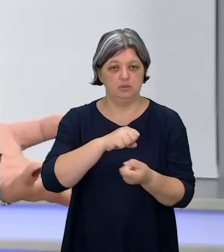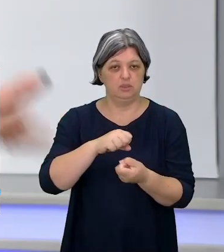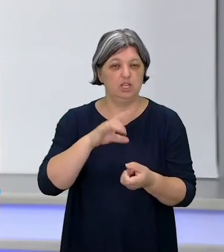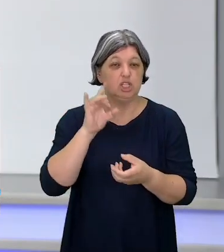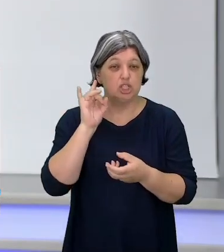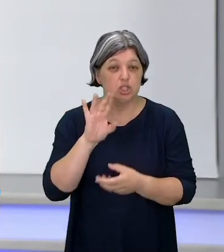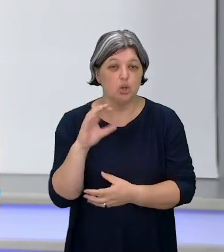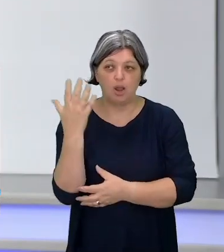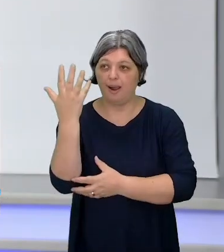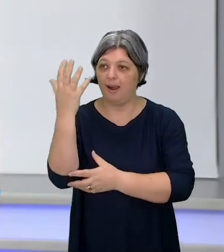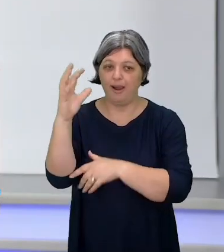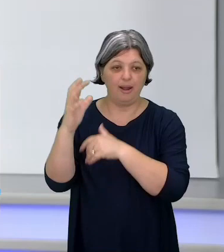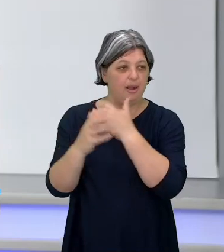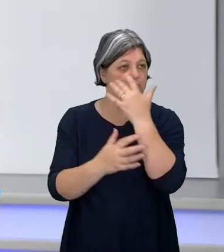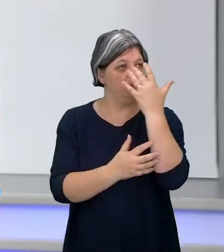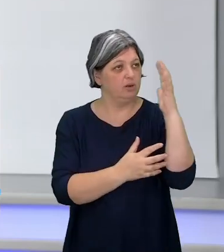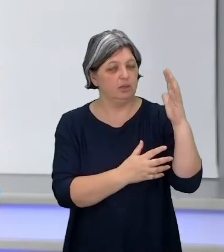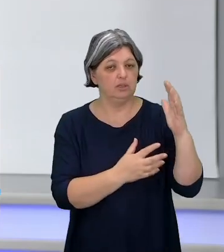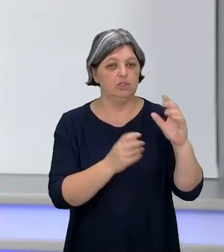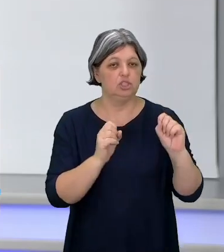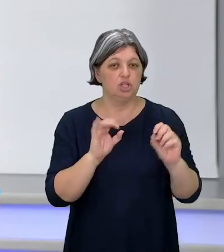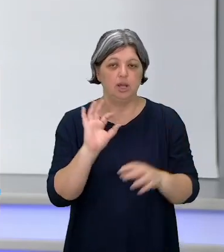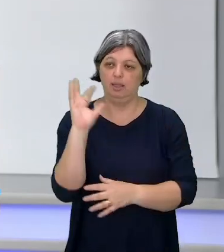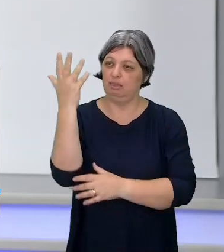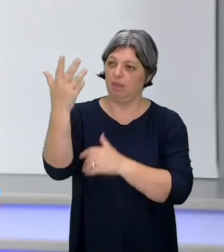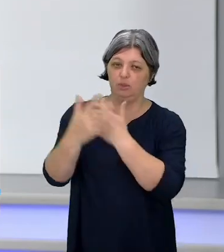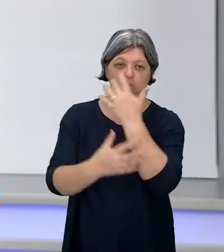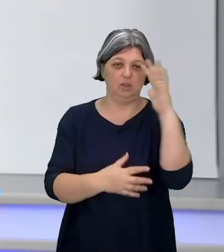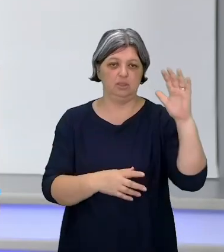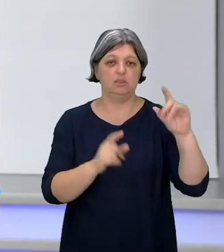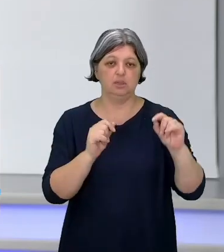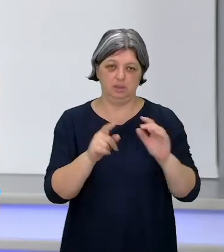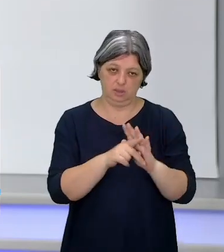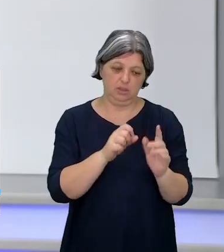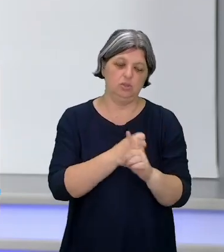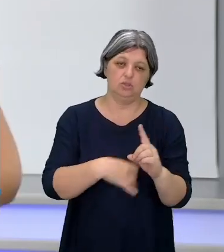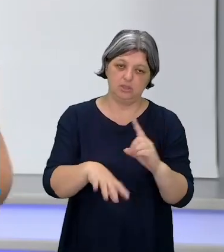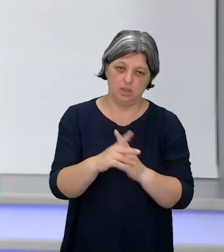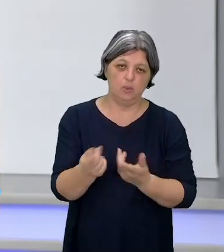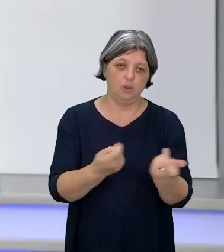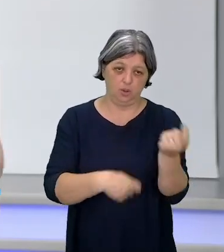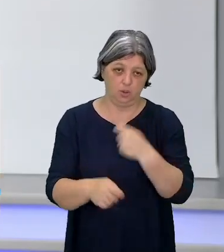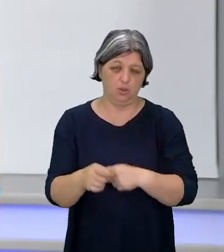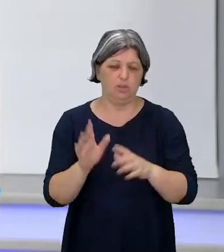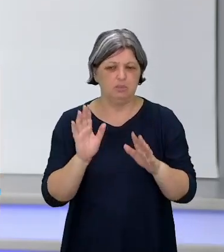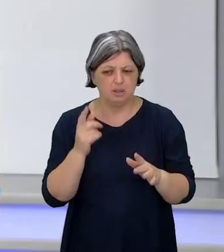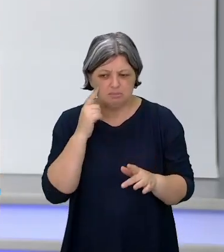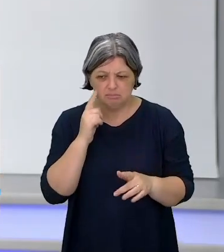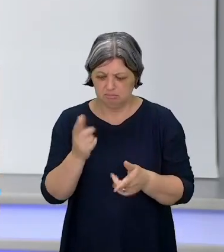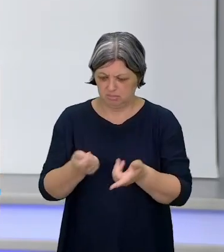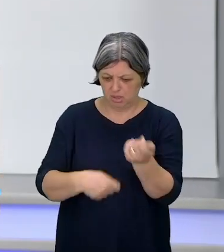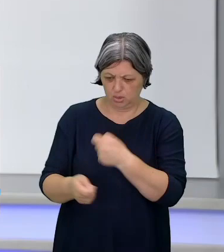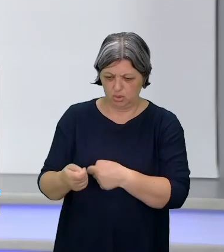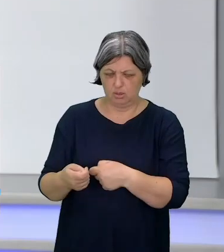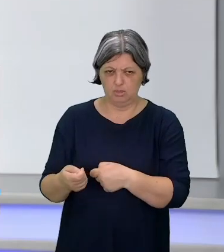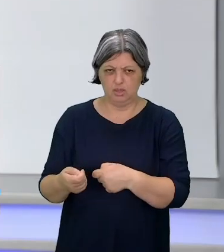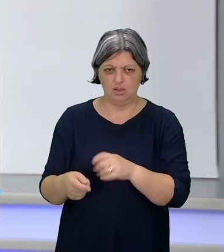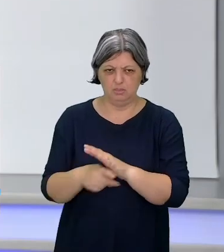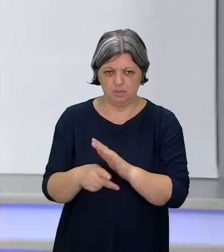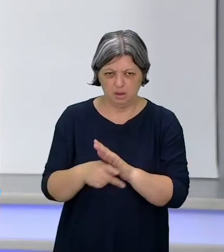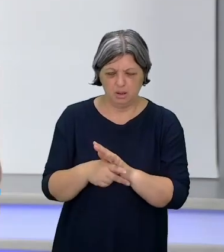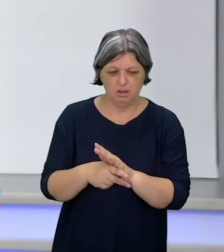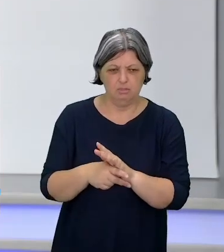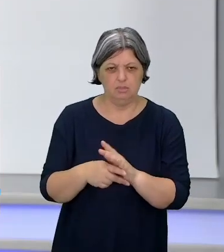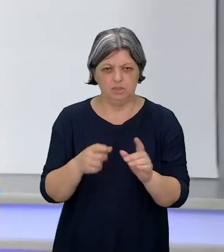árvore, sustentabilidade é só natureza. Não, sustentabilidade tem o social, tem o econômico. Mas espera aí, o econômico não é versus o